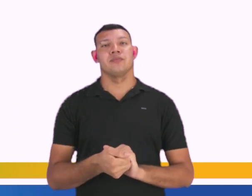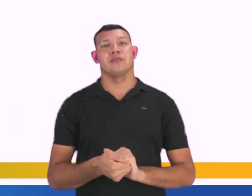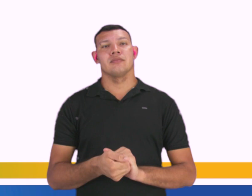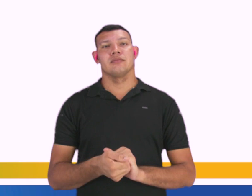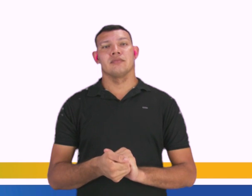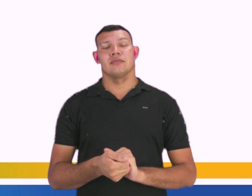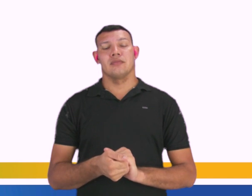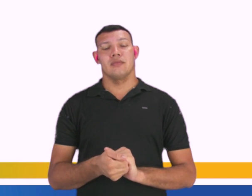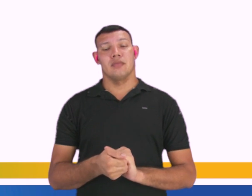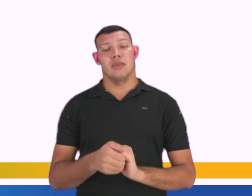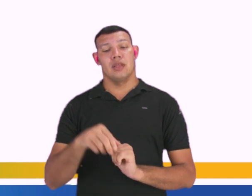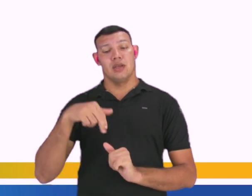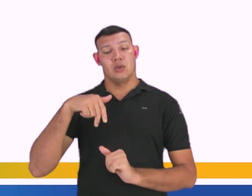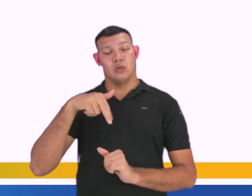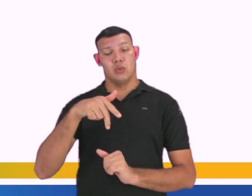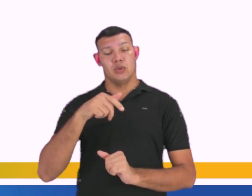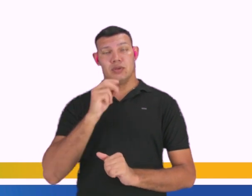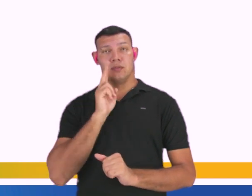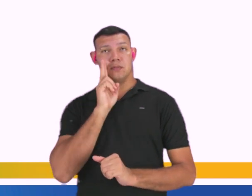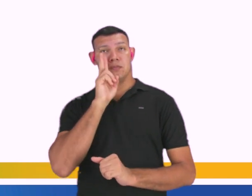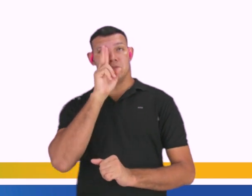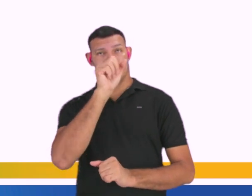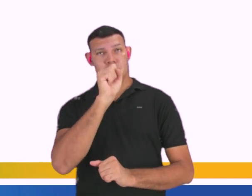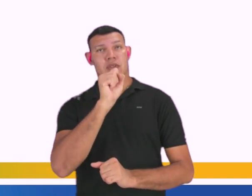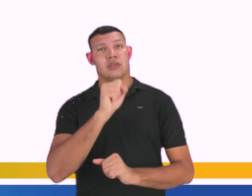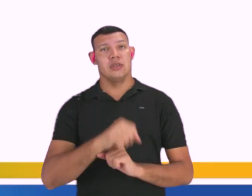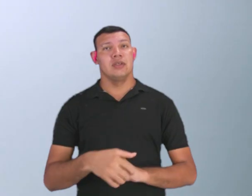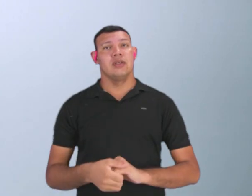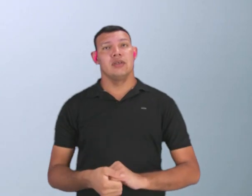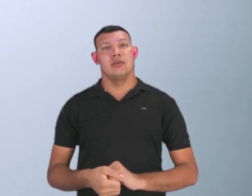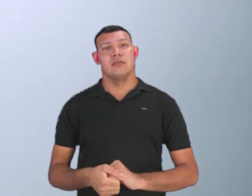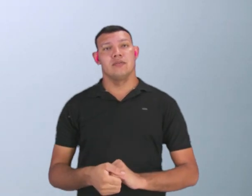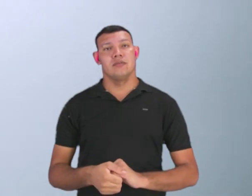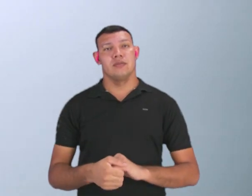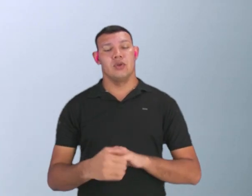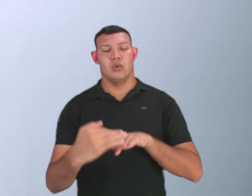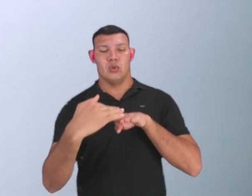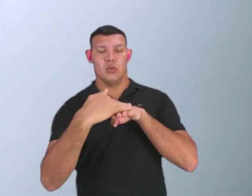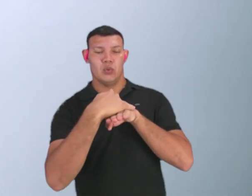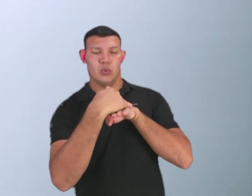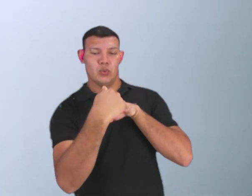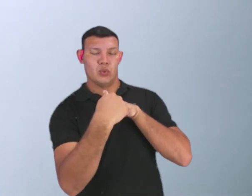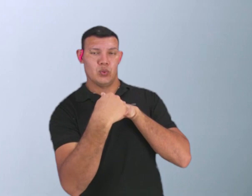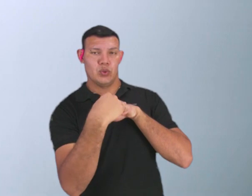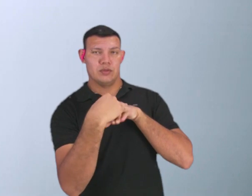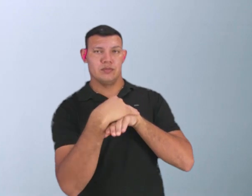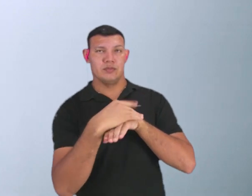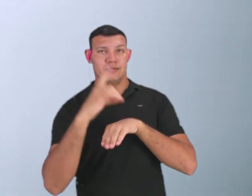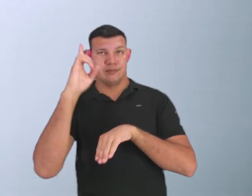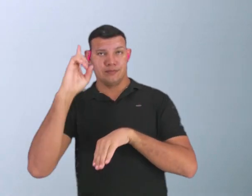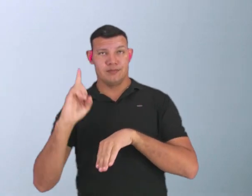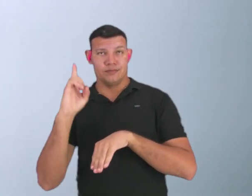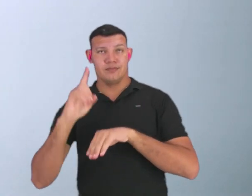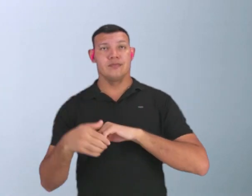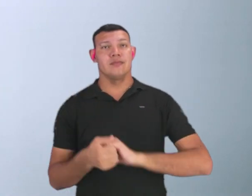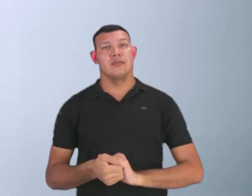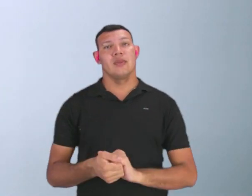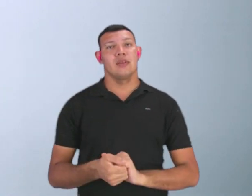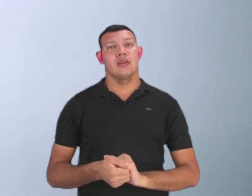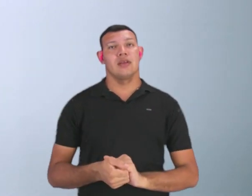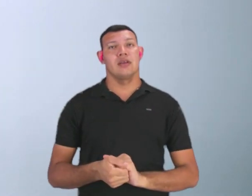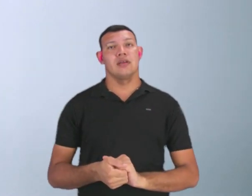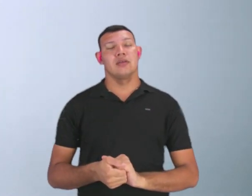está ajudando ele a andar, e a força normal, que ela é uma força contrária àquela compressão da superfície que está atuando para